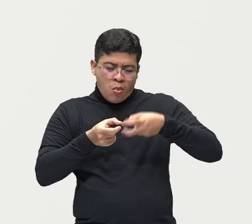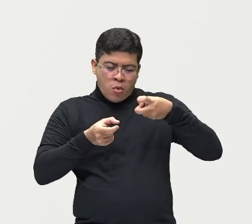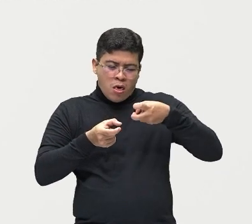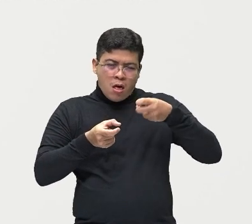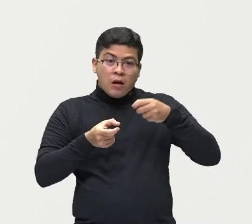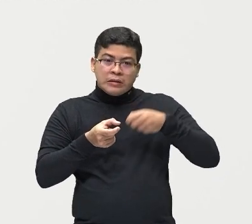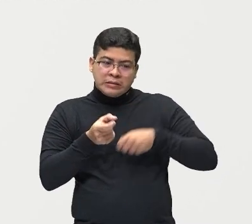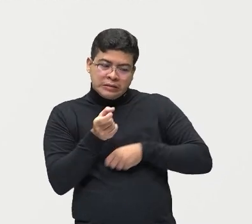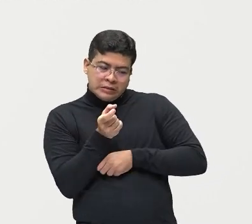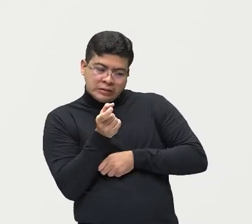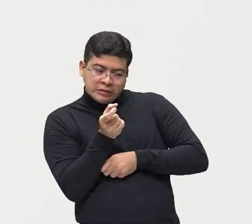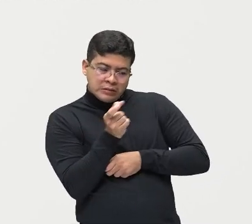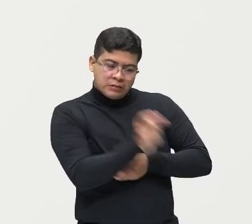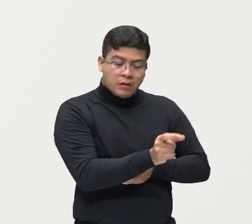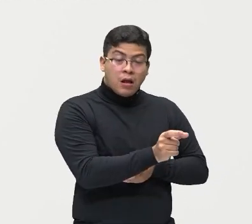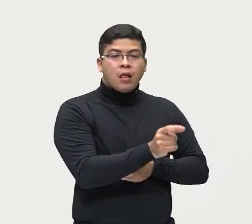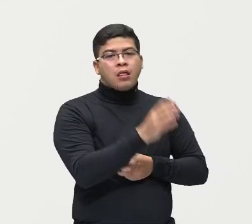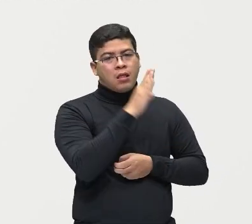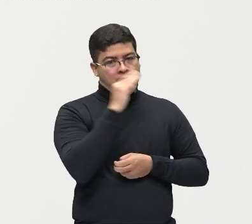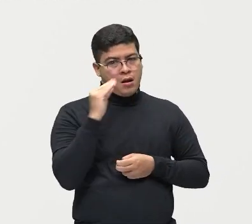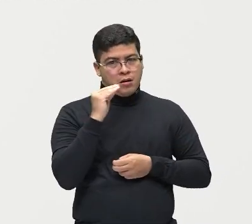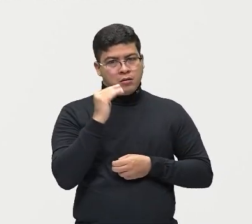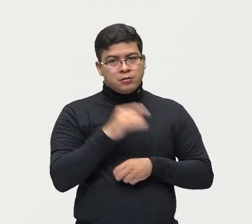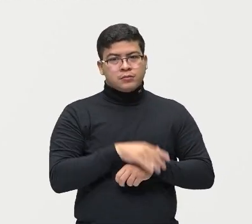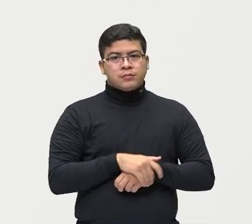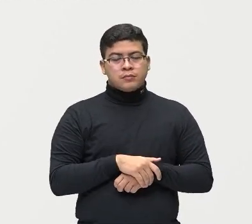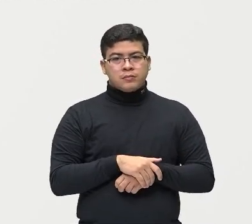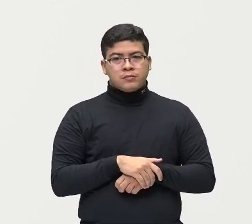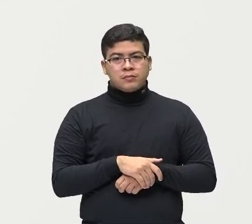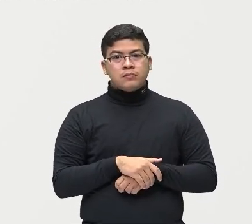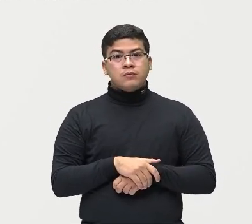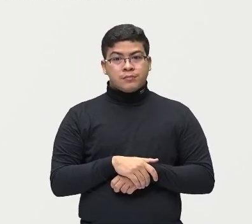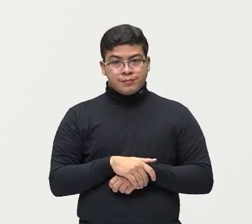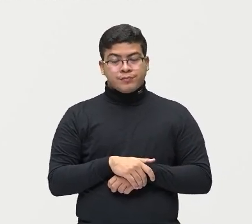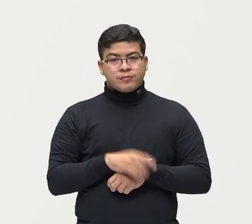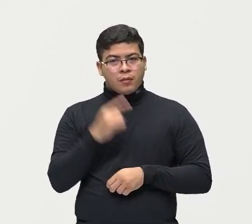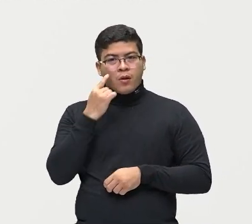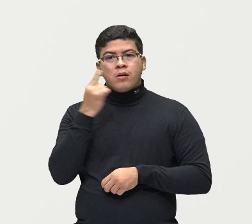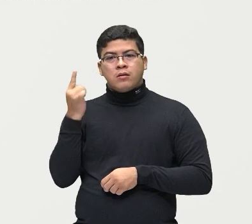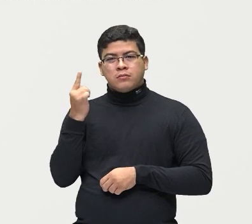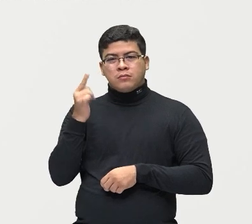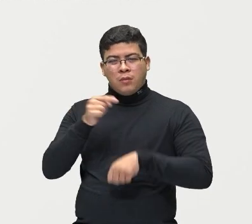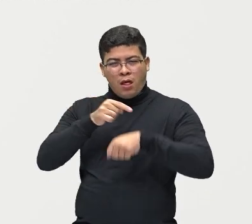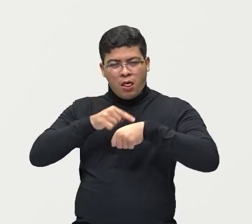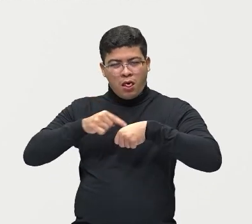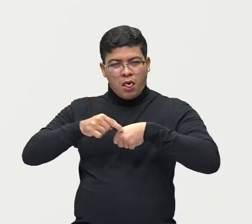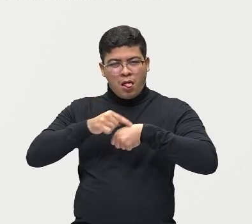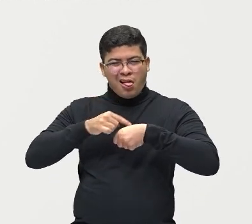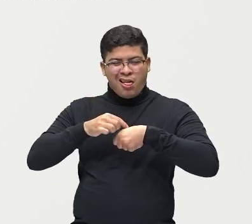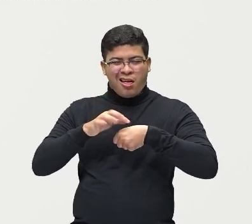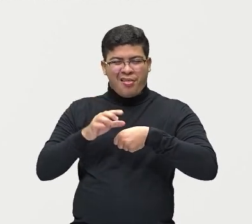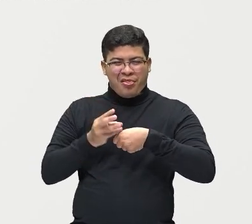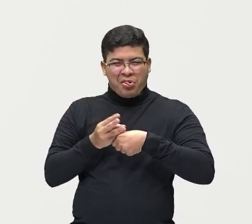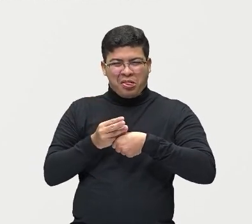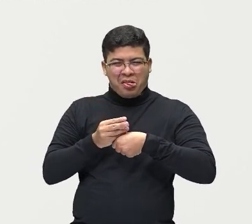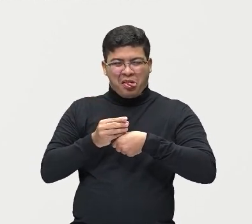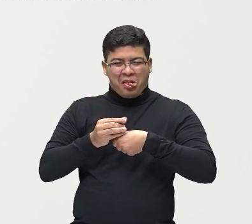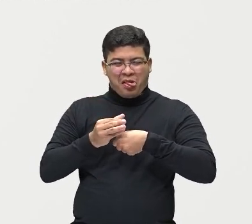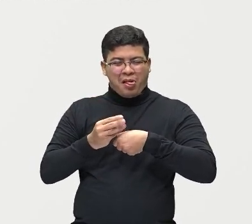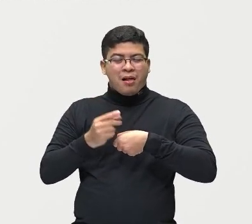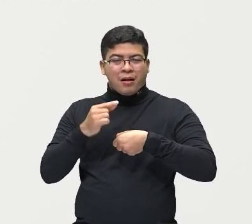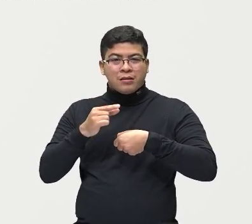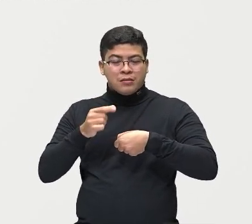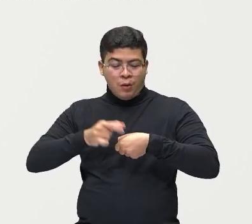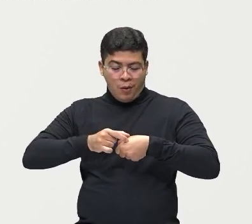mãos de Sarah Neumes, né? Essa aqui são as bolhas que estão relacionadas com um dos sintomas da